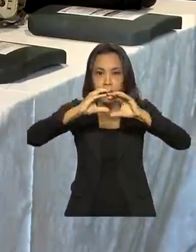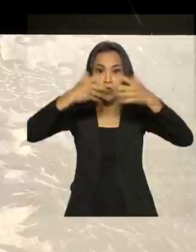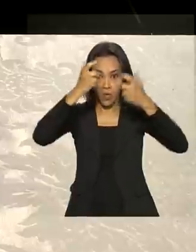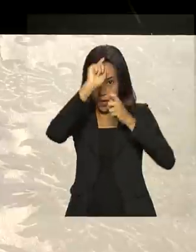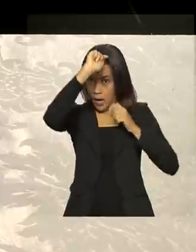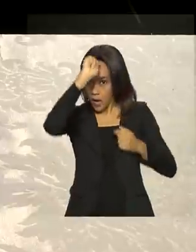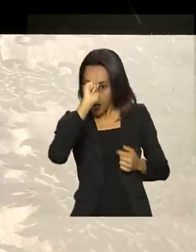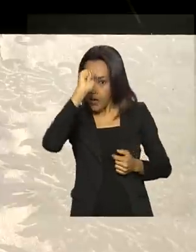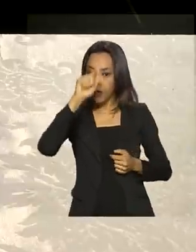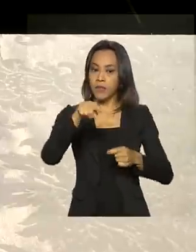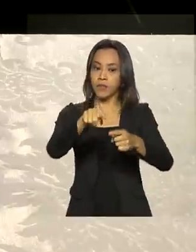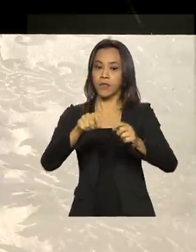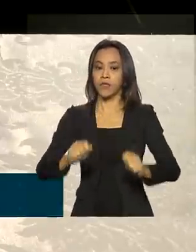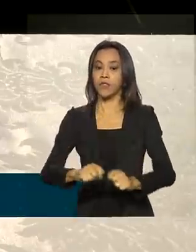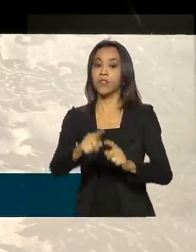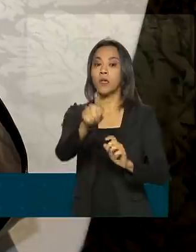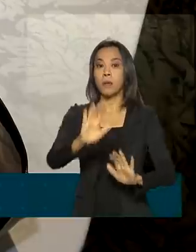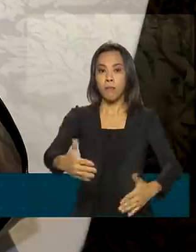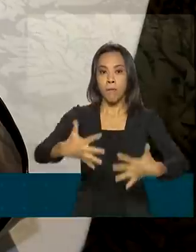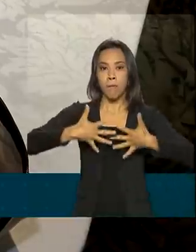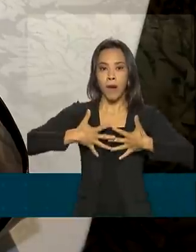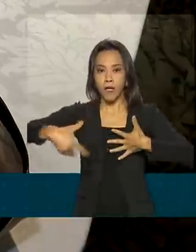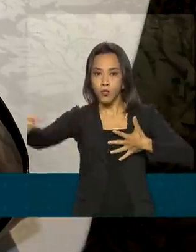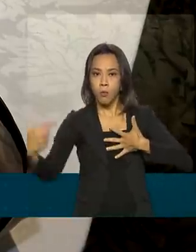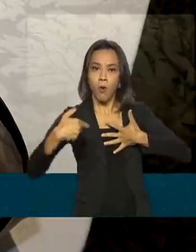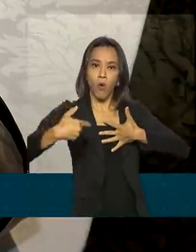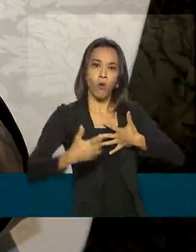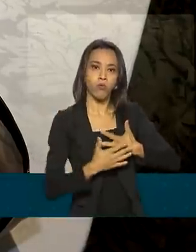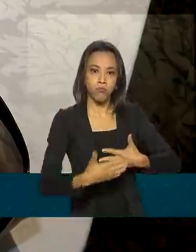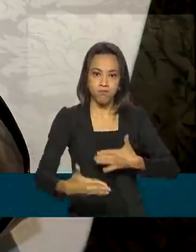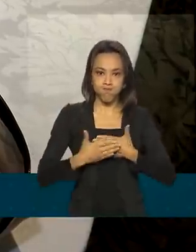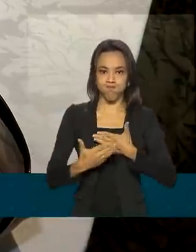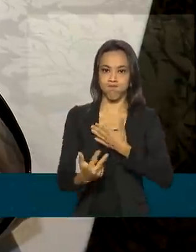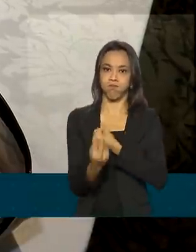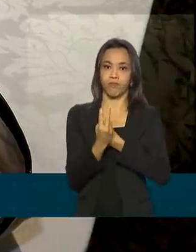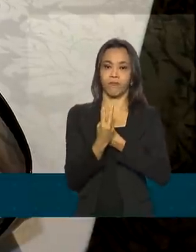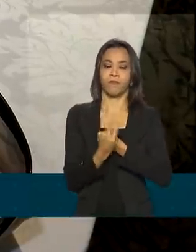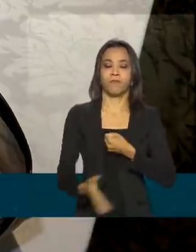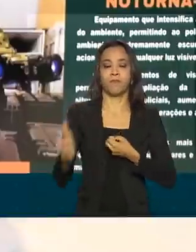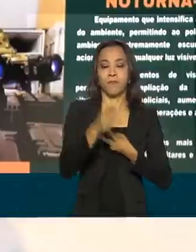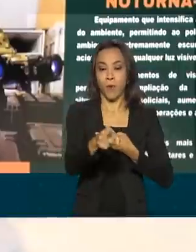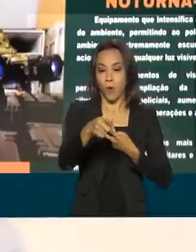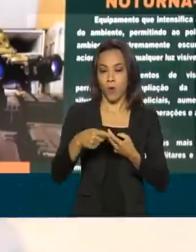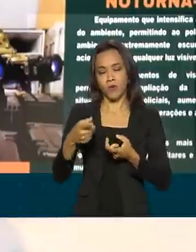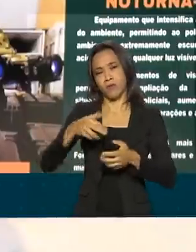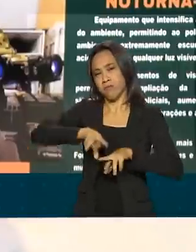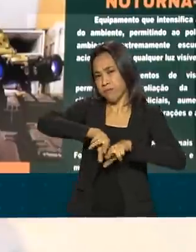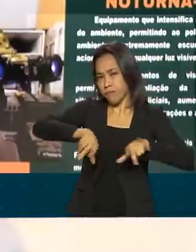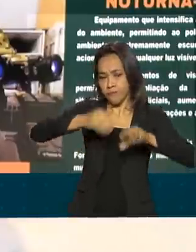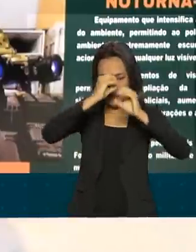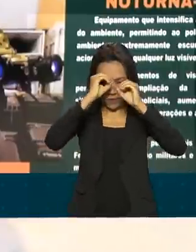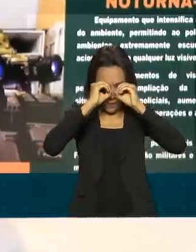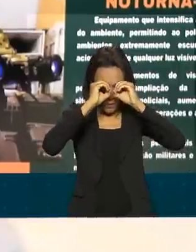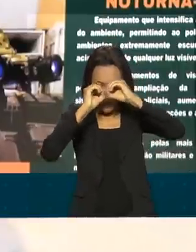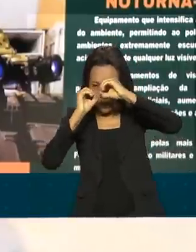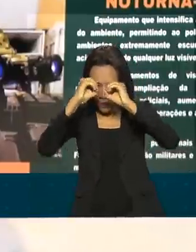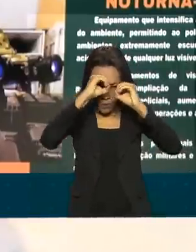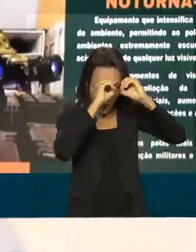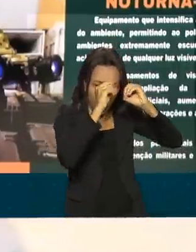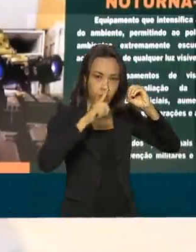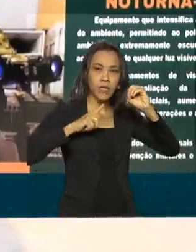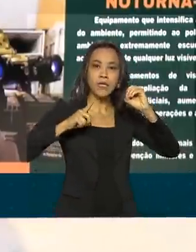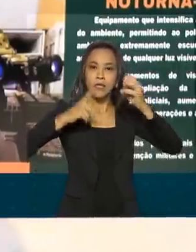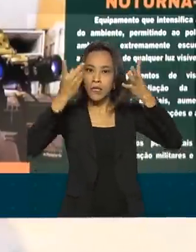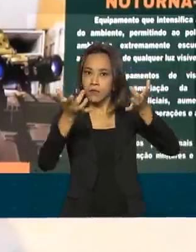capacetes placas de proteção balística kit de atendimento pré-hospitalar Tatico e binóculos que utilizam